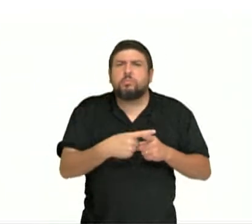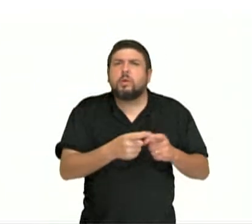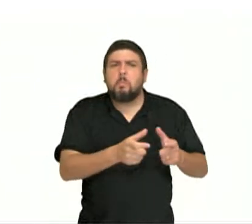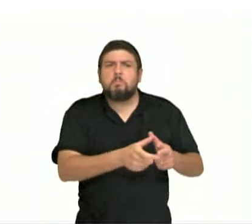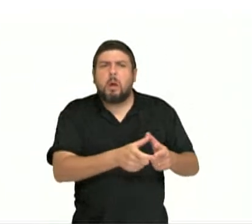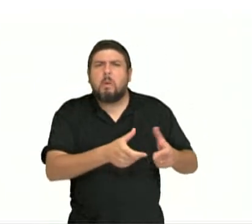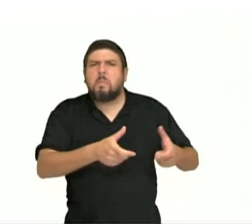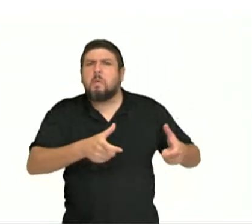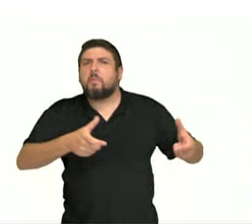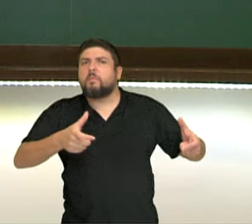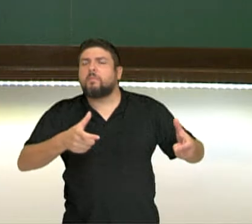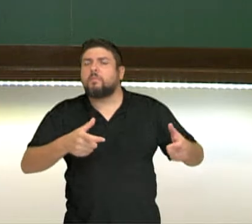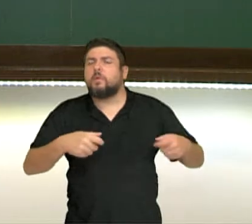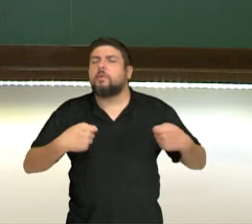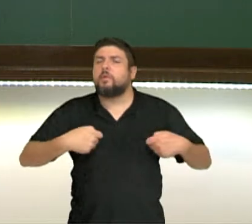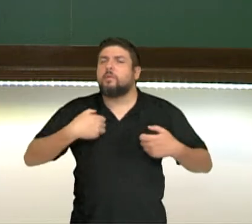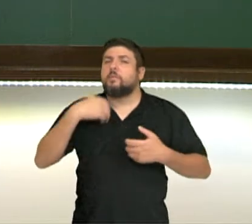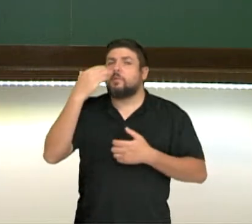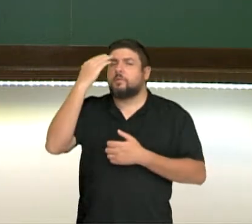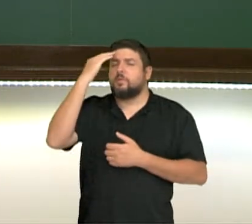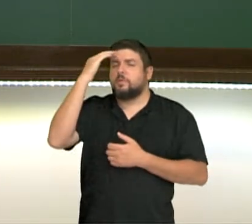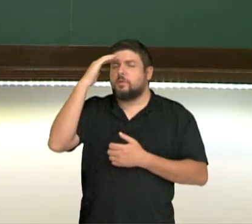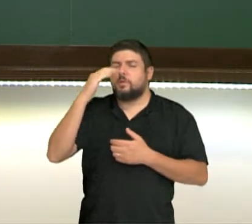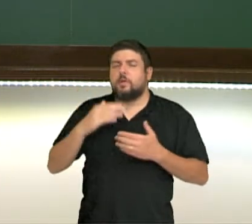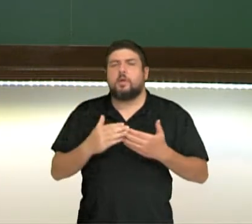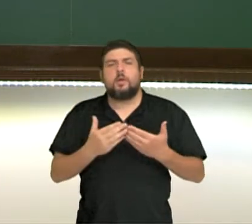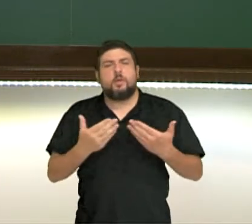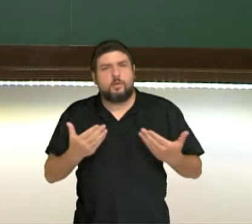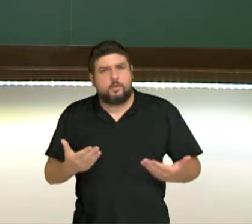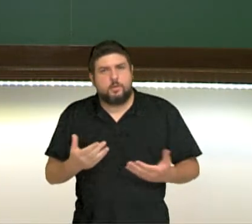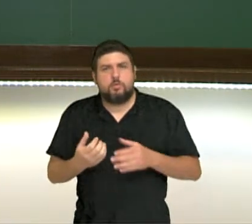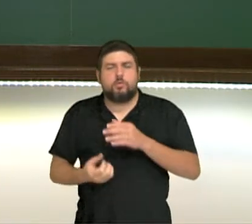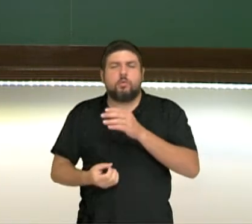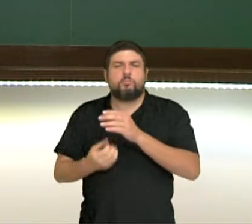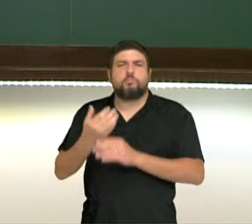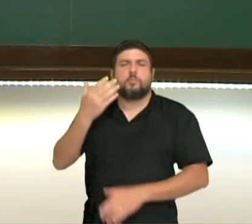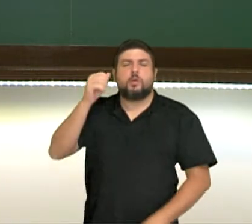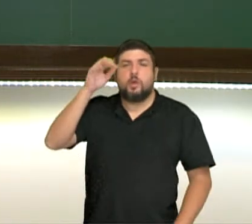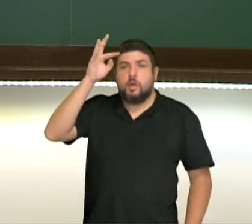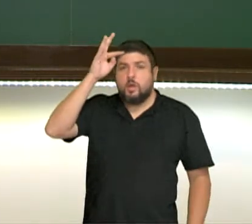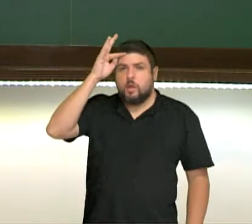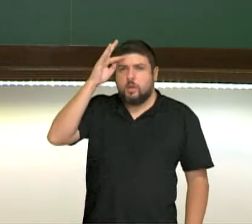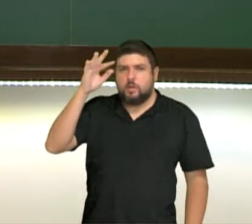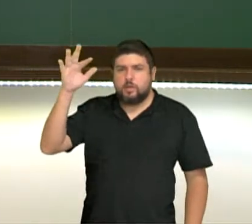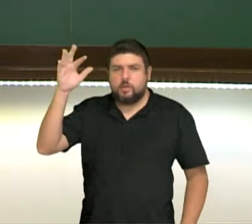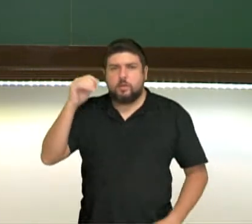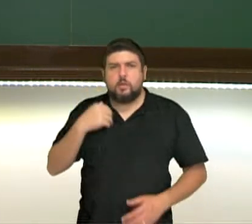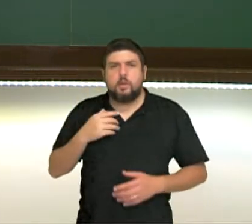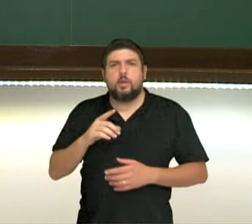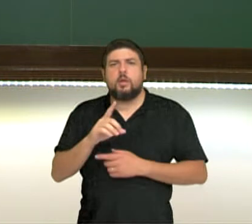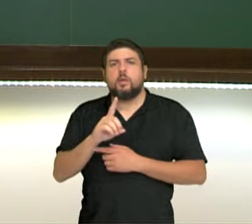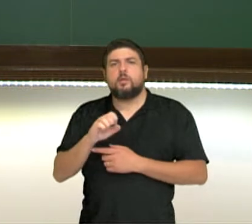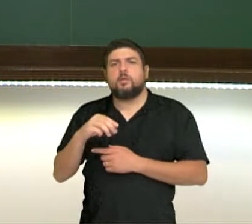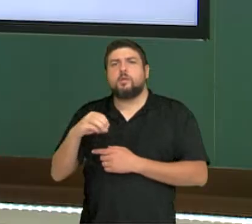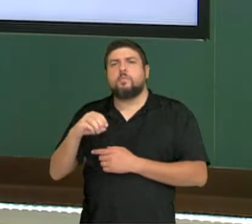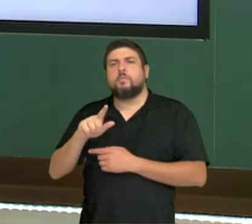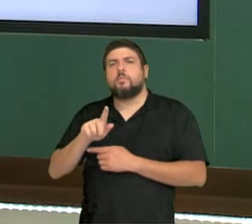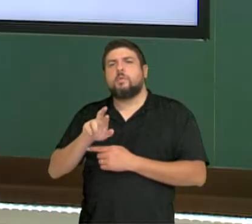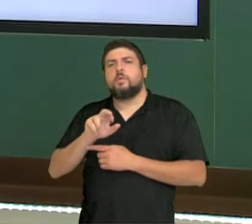essa situação e então surgiram as teorias demográficas tá